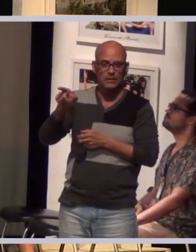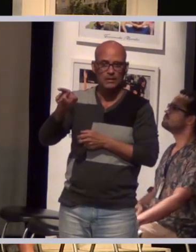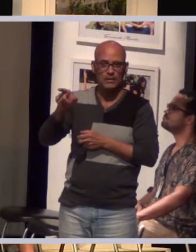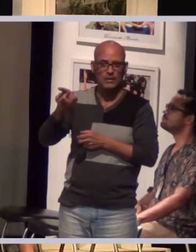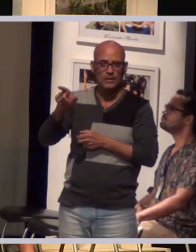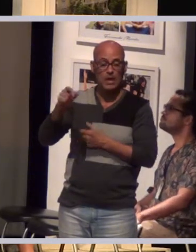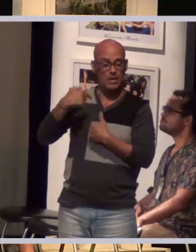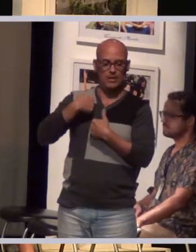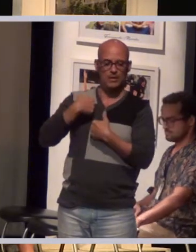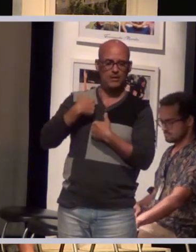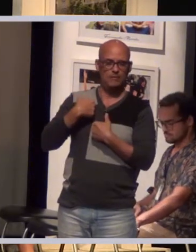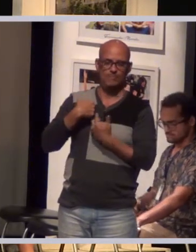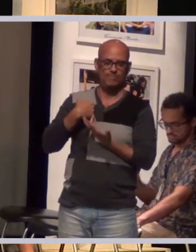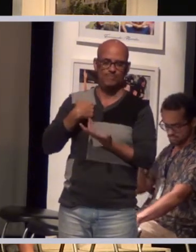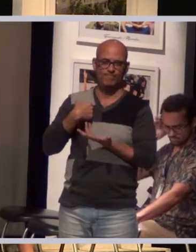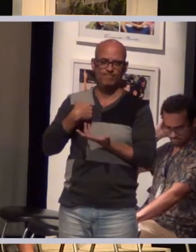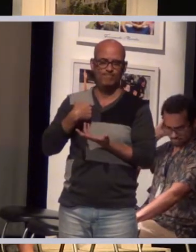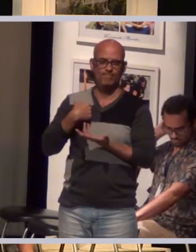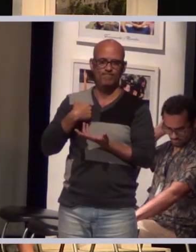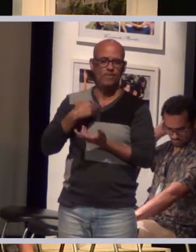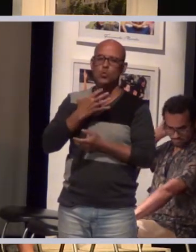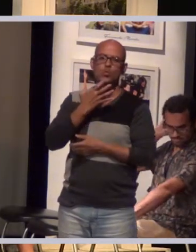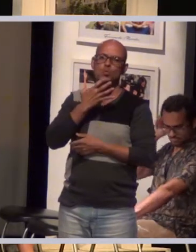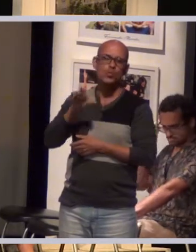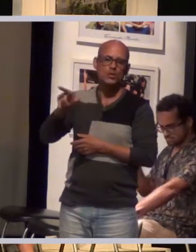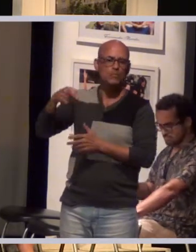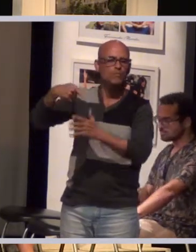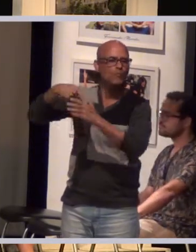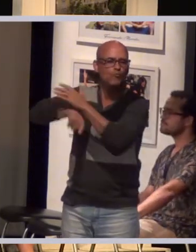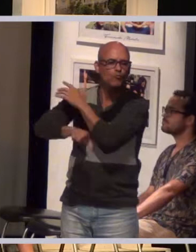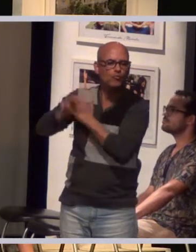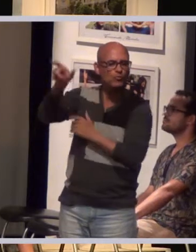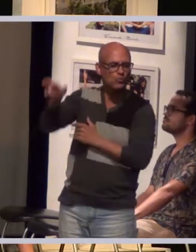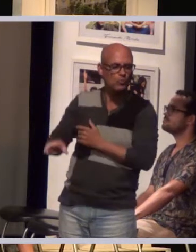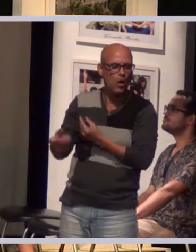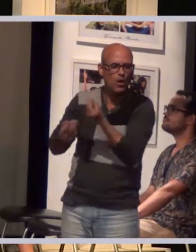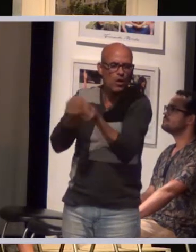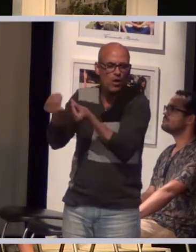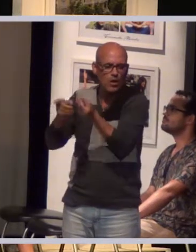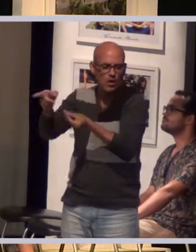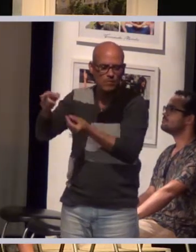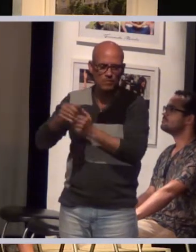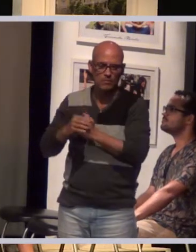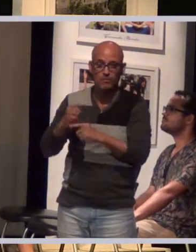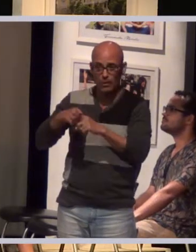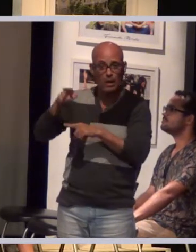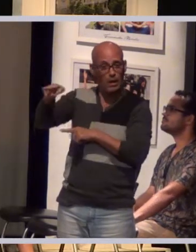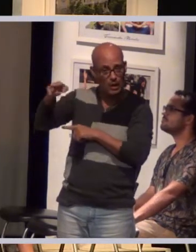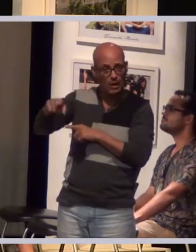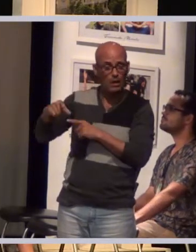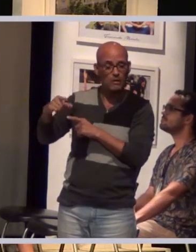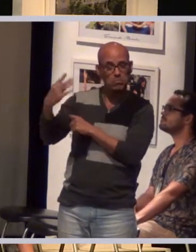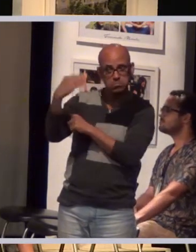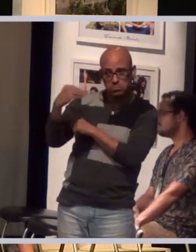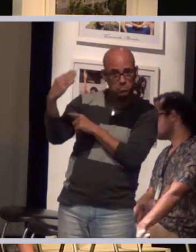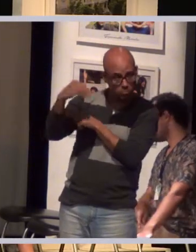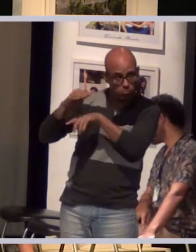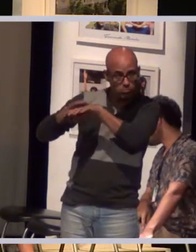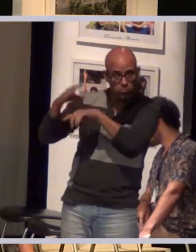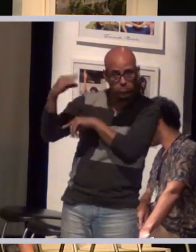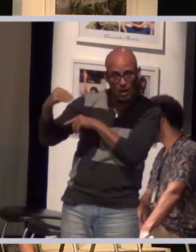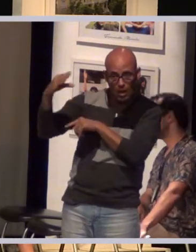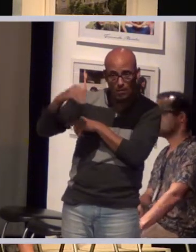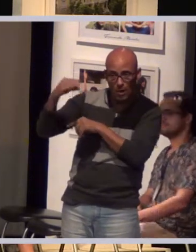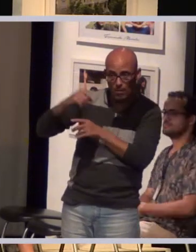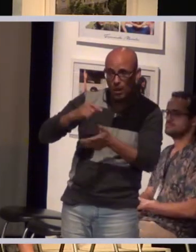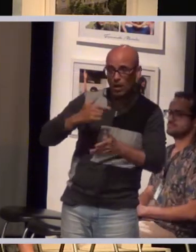um erro, assim, né? Não conhecia realmente a menina, porque ela ditou oralmente tudo